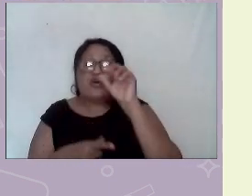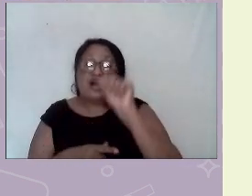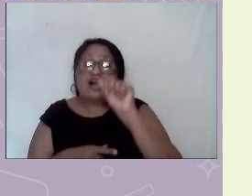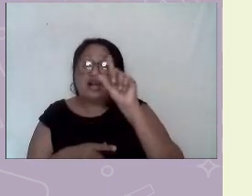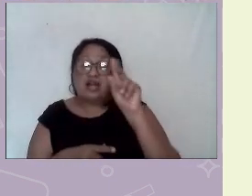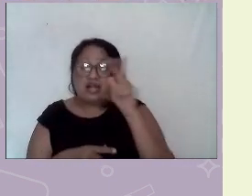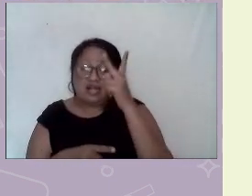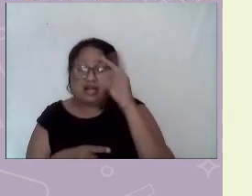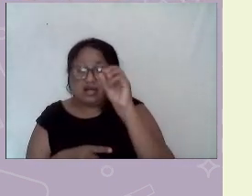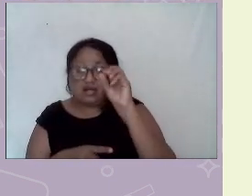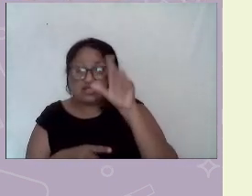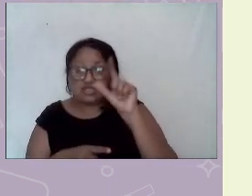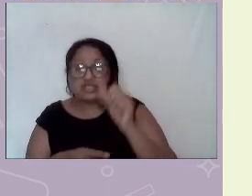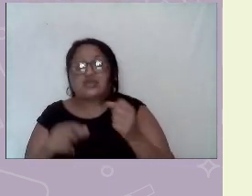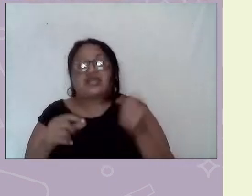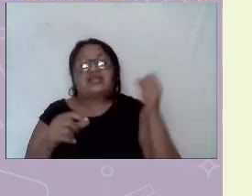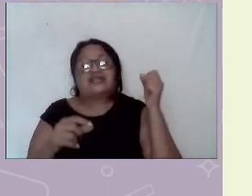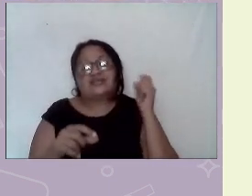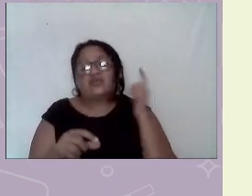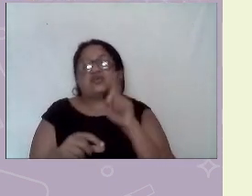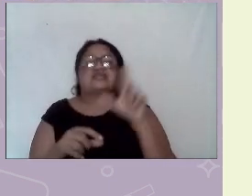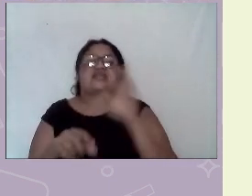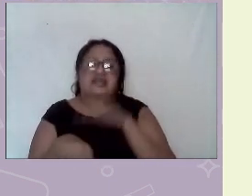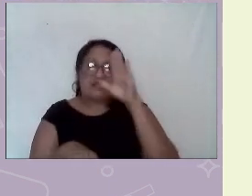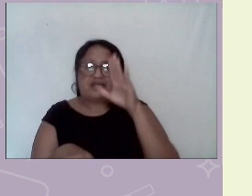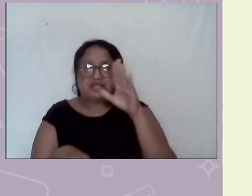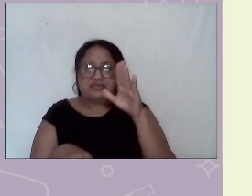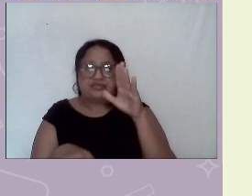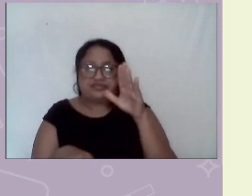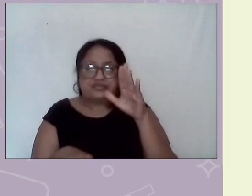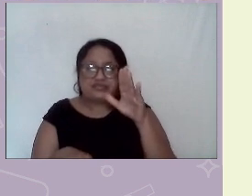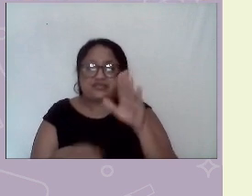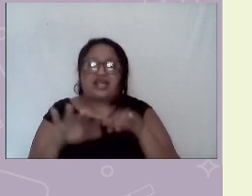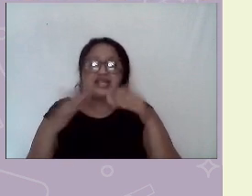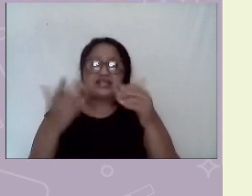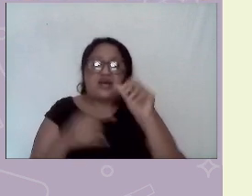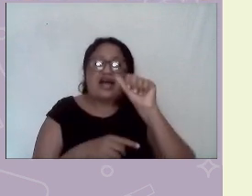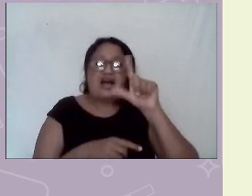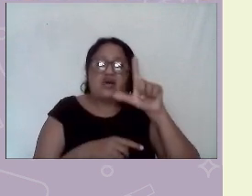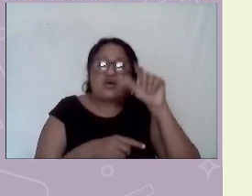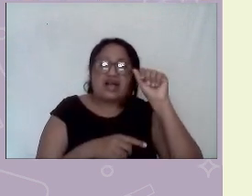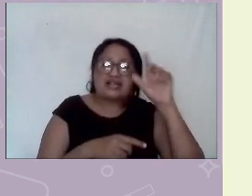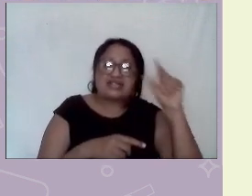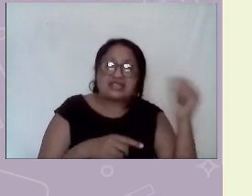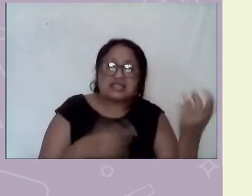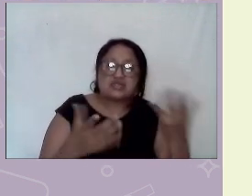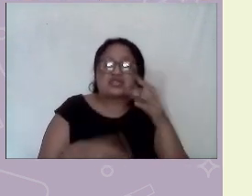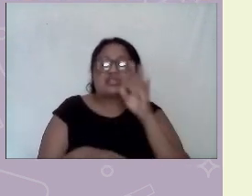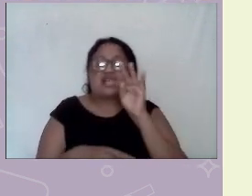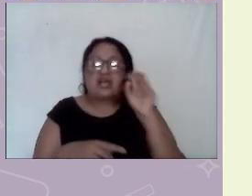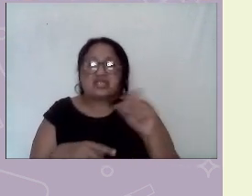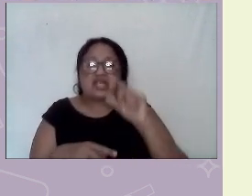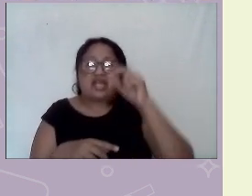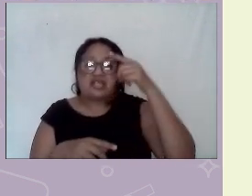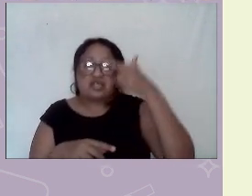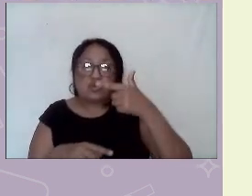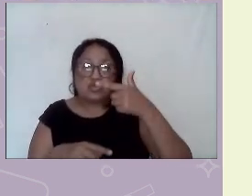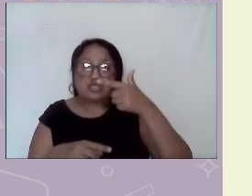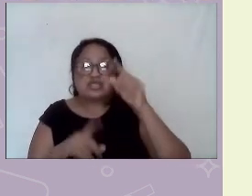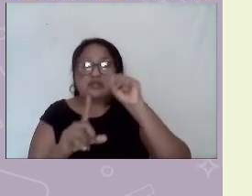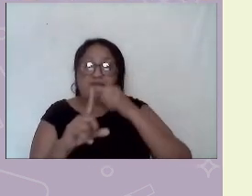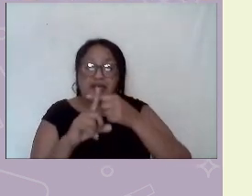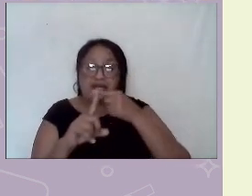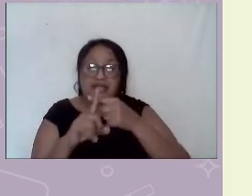tendência por ser mais eletronegativa então os alcalinos terrosos como foi dito é 2 mais e o